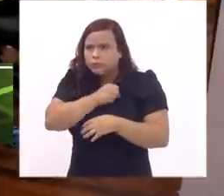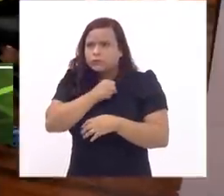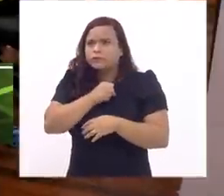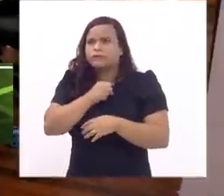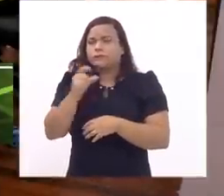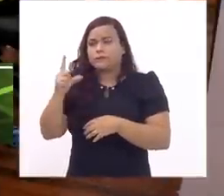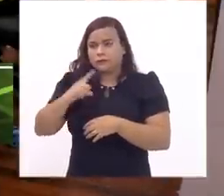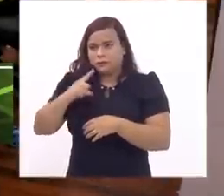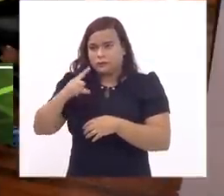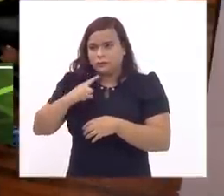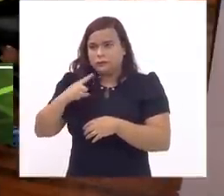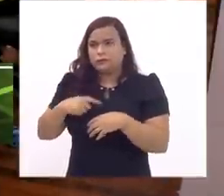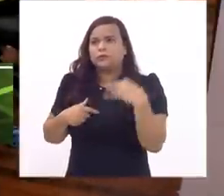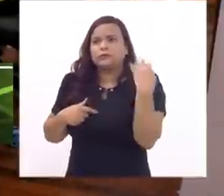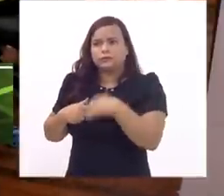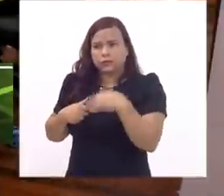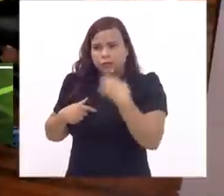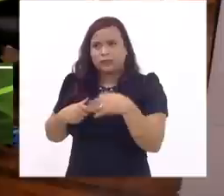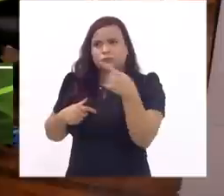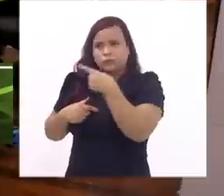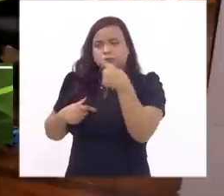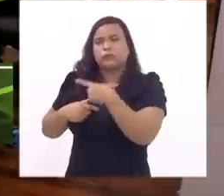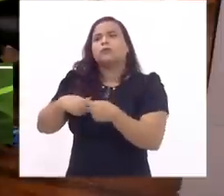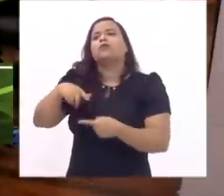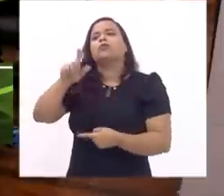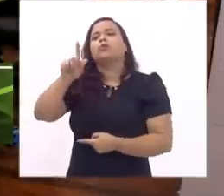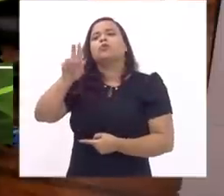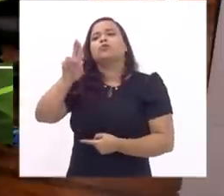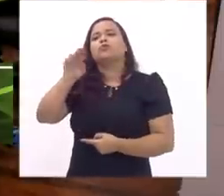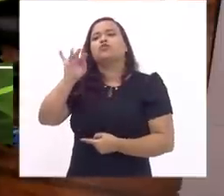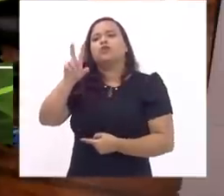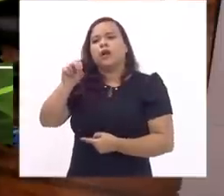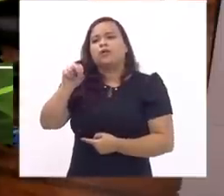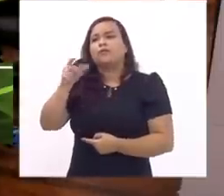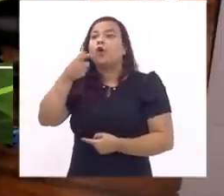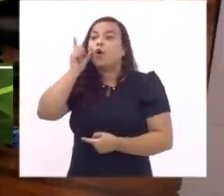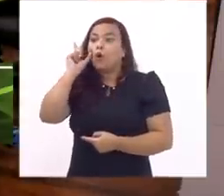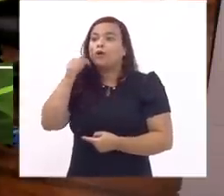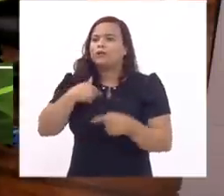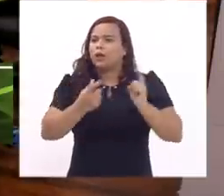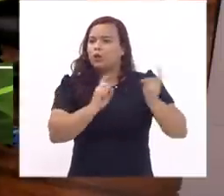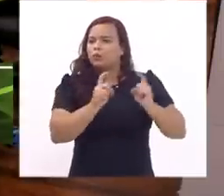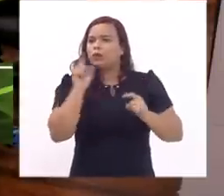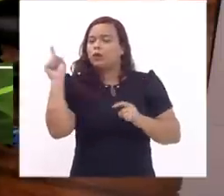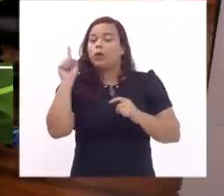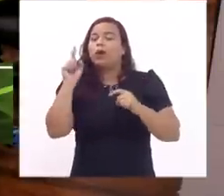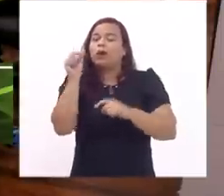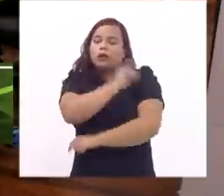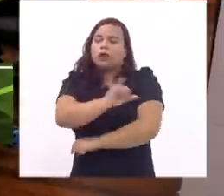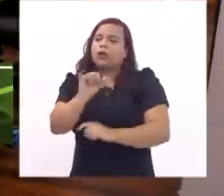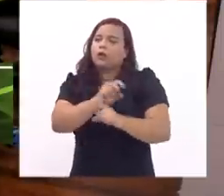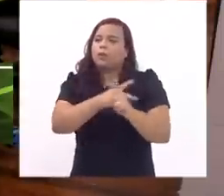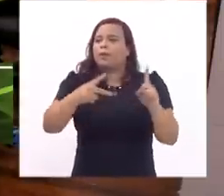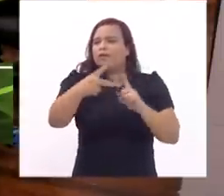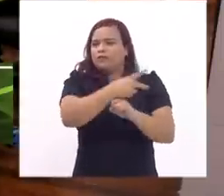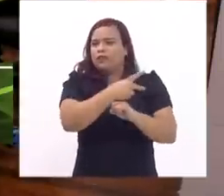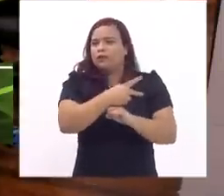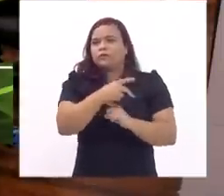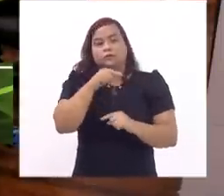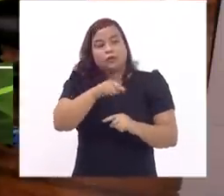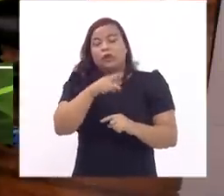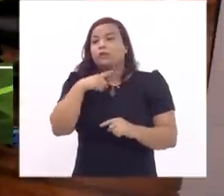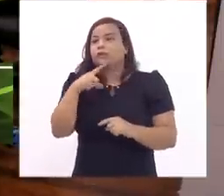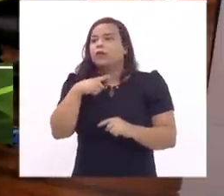razão o deputado Gustavo Schmidt. Ontem eu tive uma reunião no Rio Previdência, deputado Márcio. Mais de